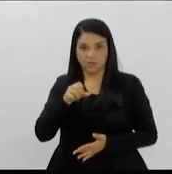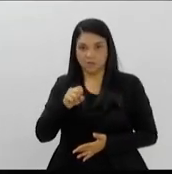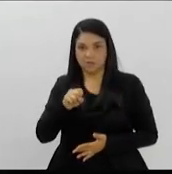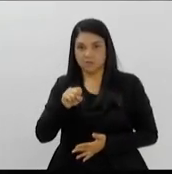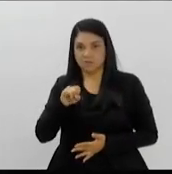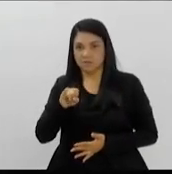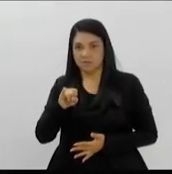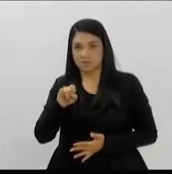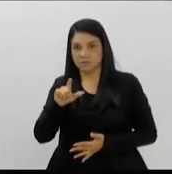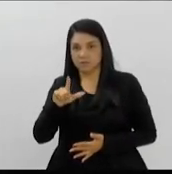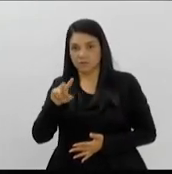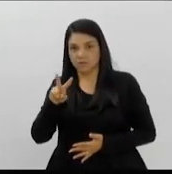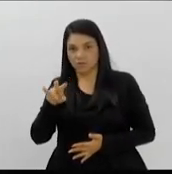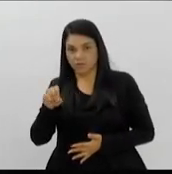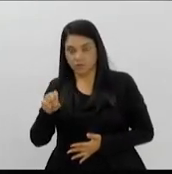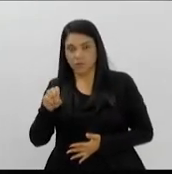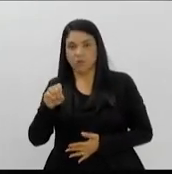acusa